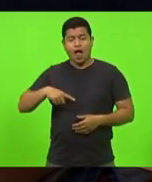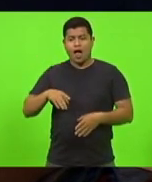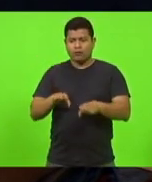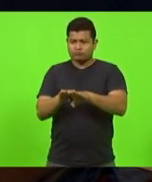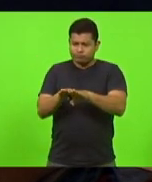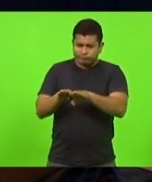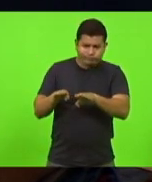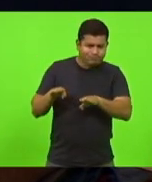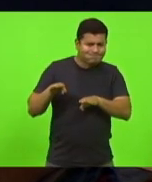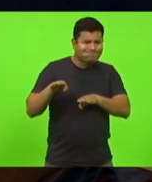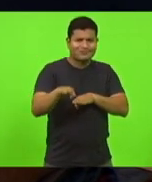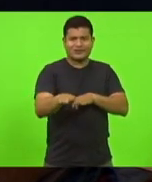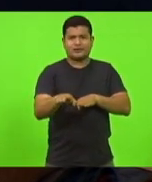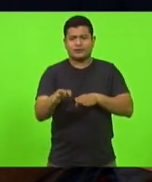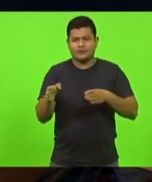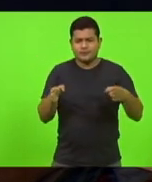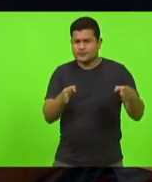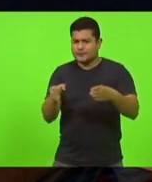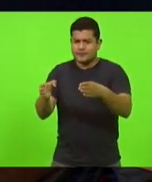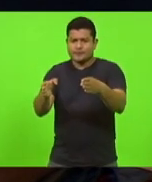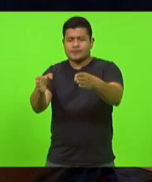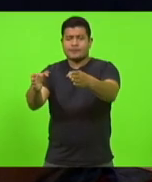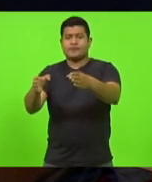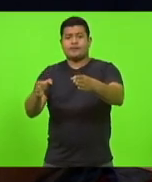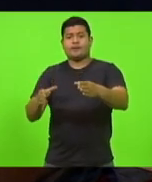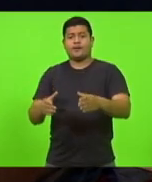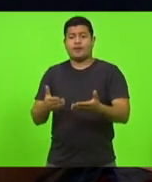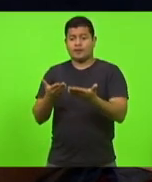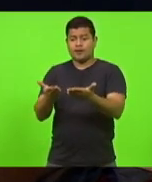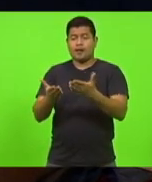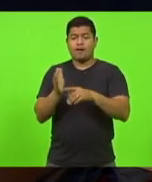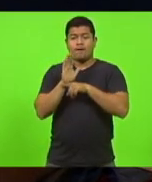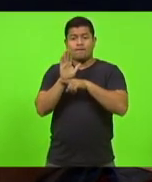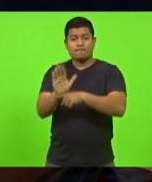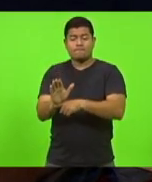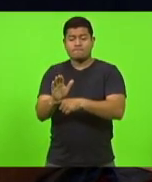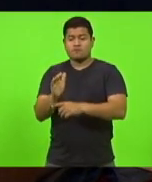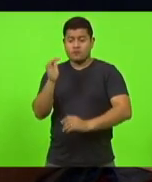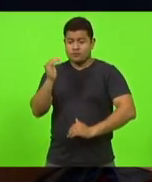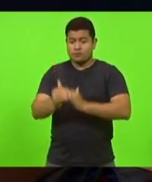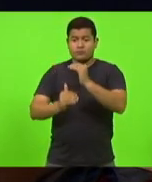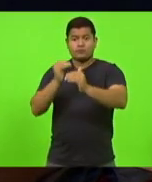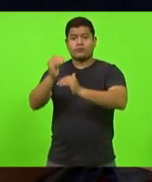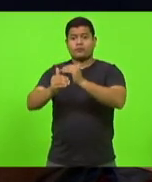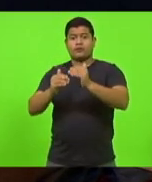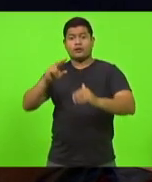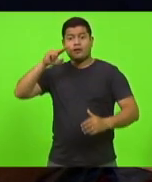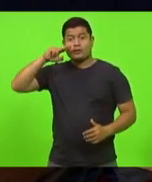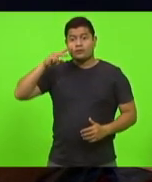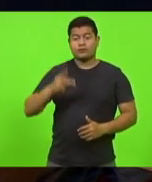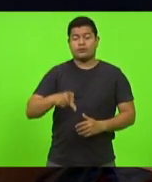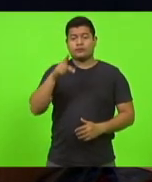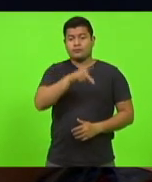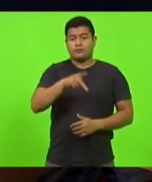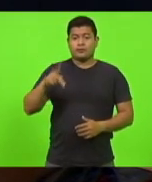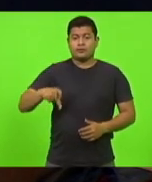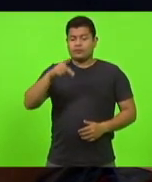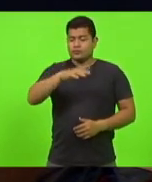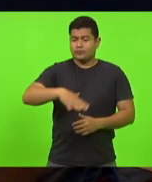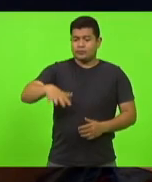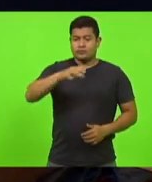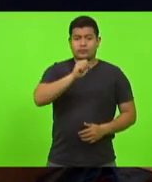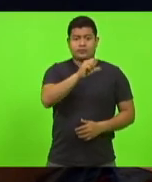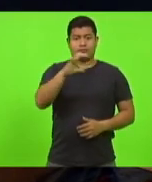direção de reconstrução e de reconhecimento dos professores de Santa Catarina. E